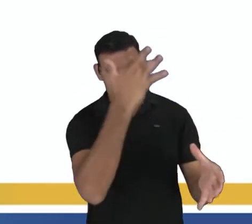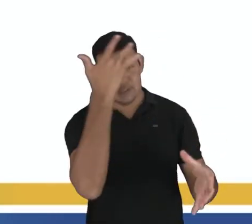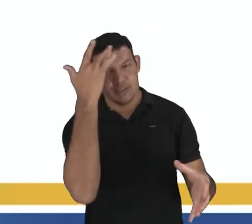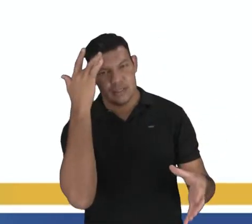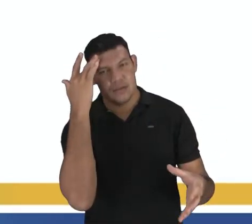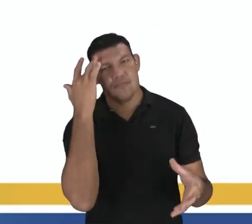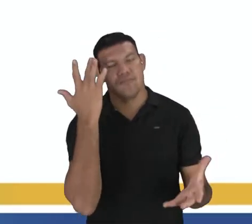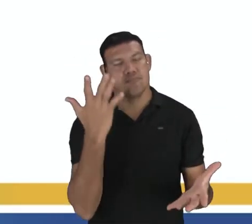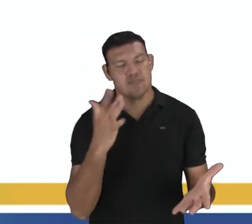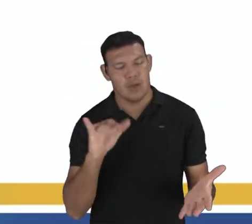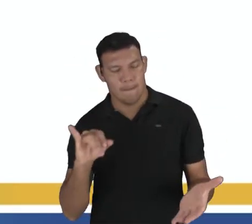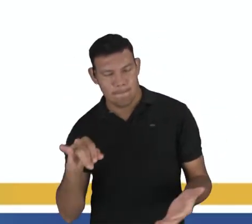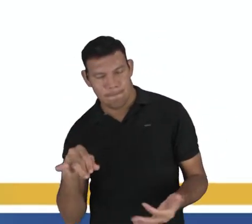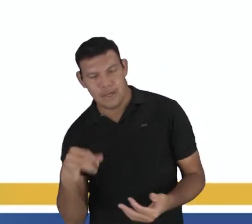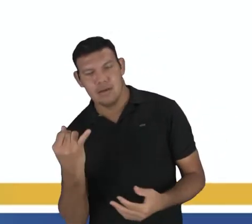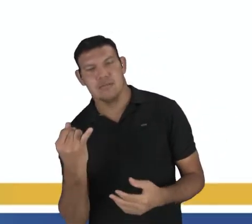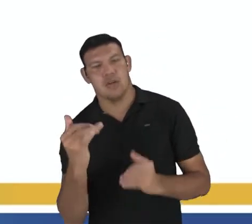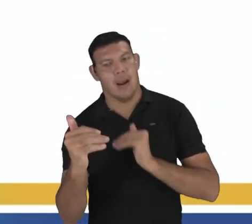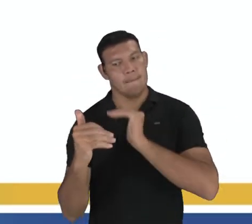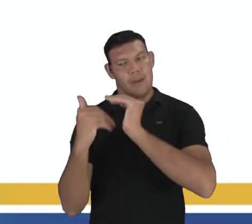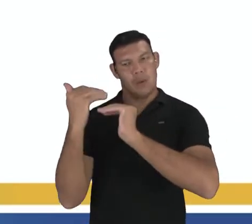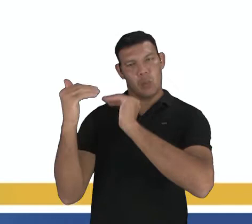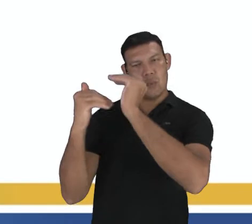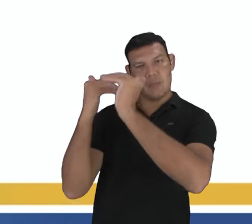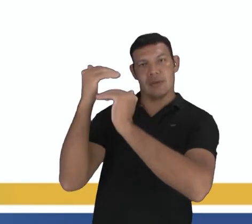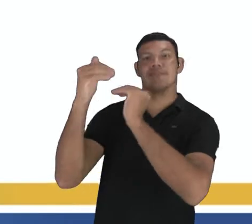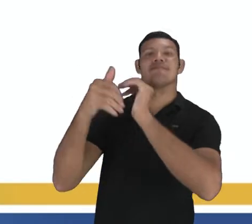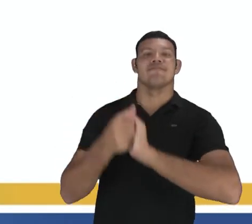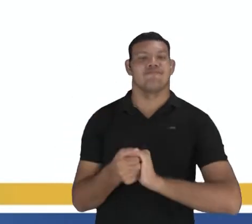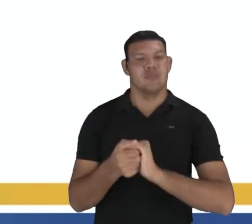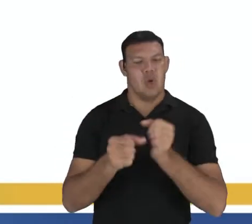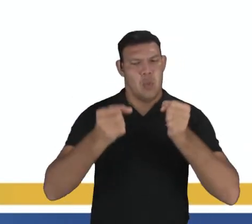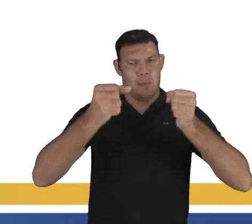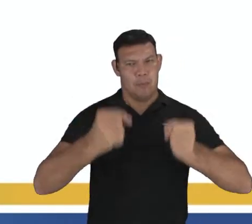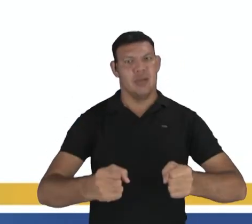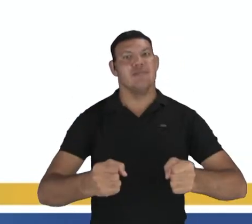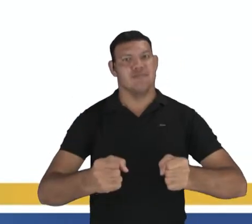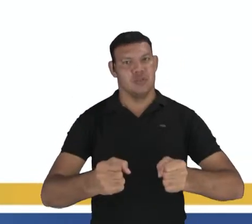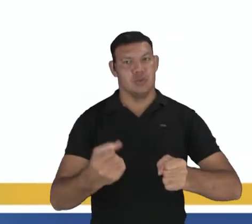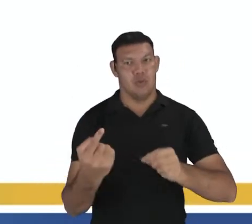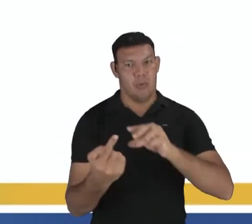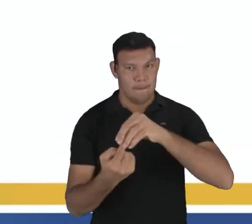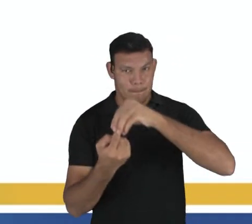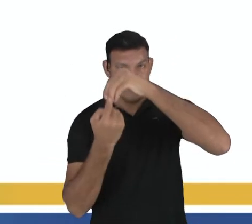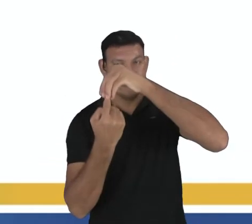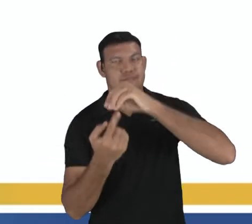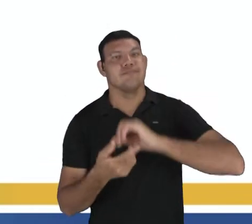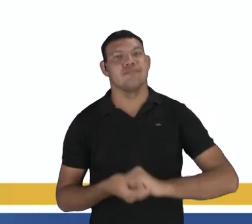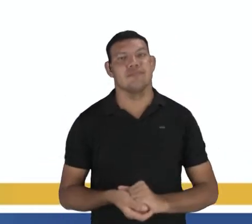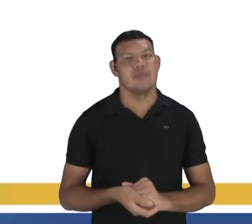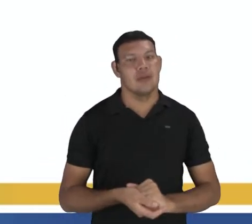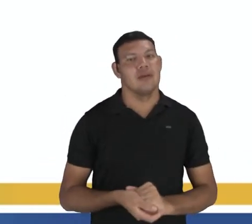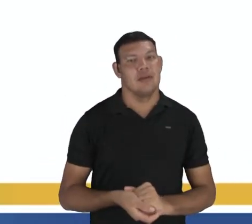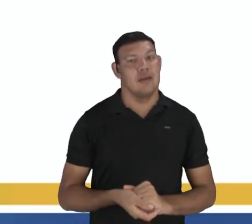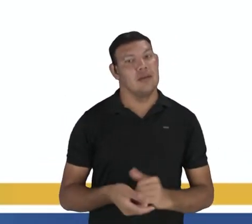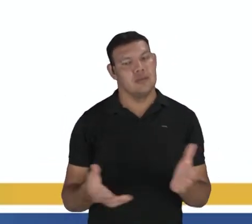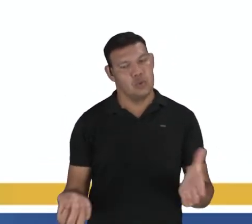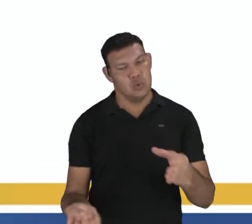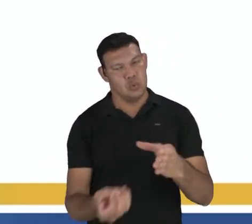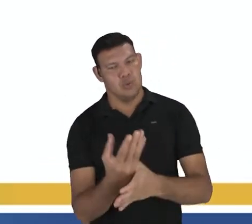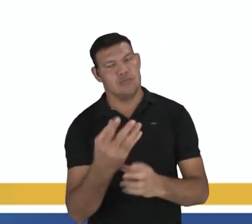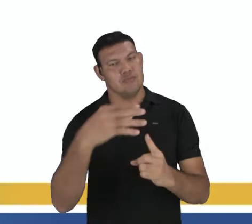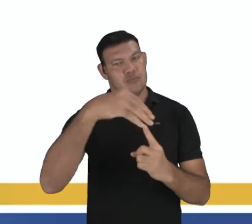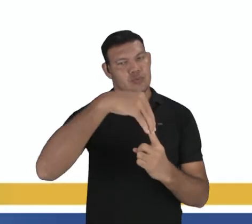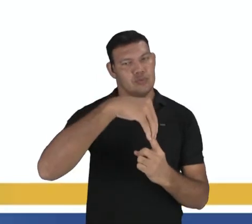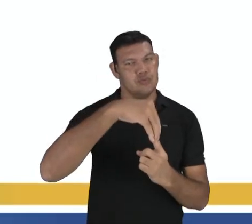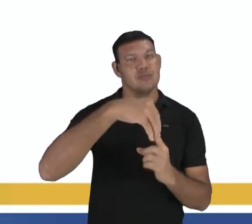um prestígio, né, e isso vai evoluindo a ponto de ter um poder central, né. Então, aí a gente vai ter a figura do rei, né. A